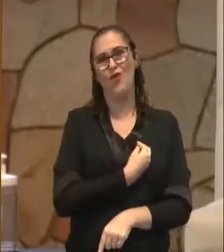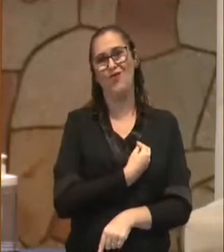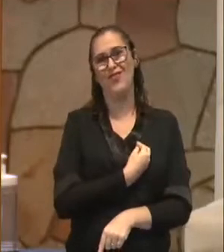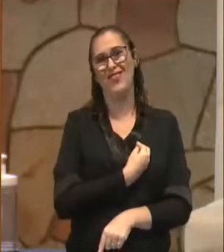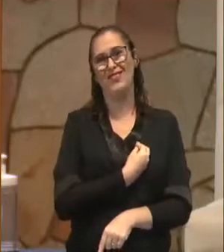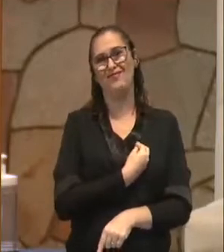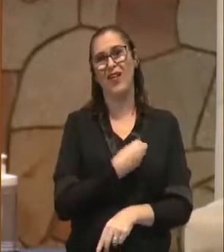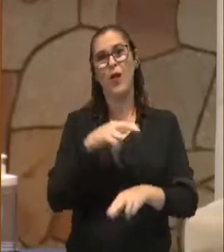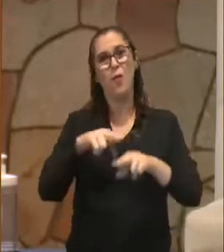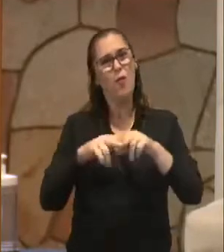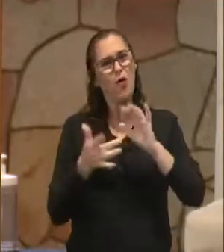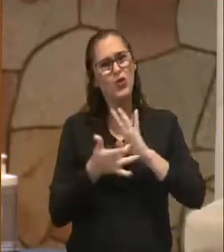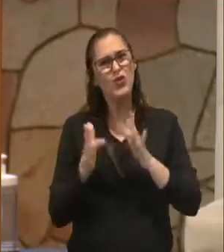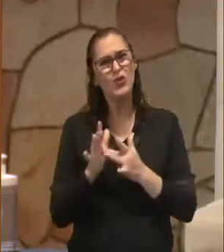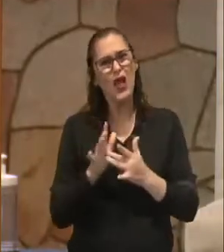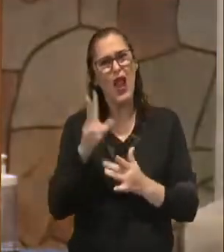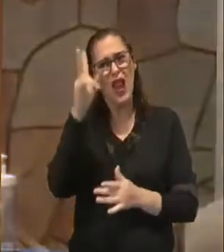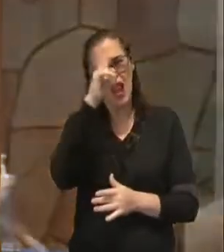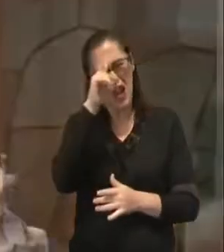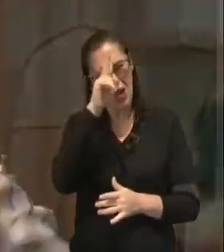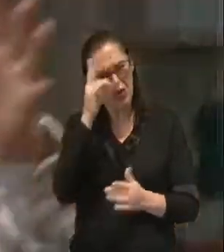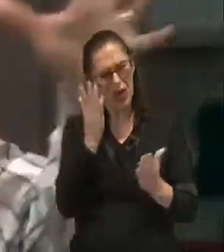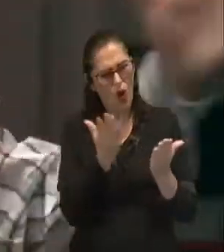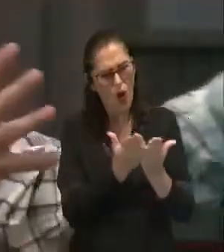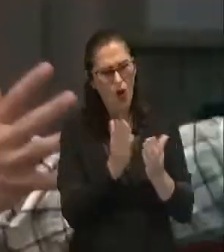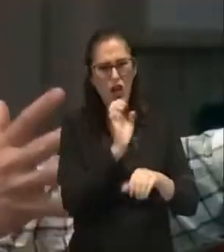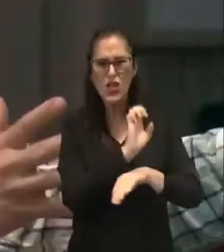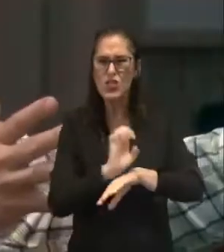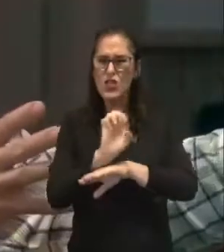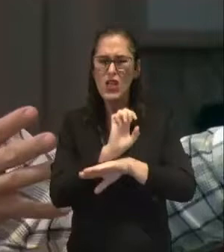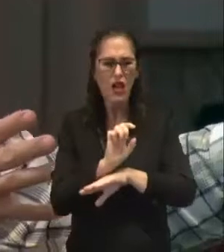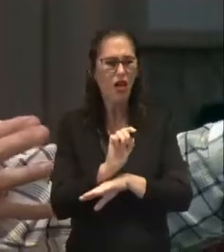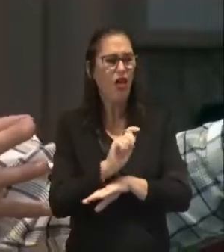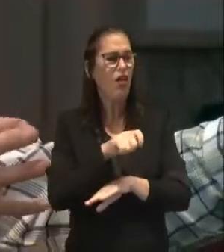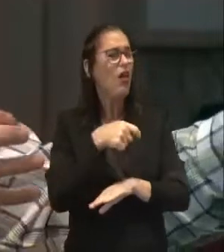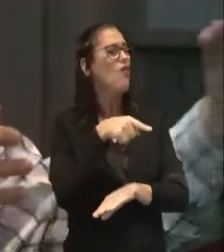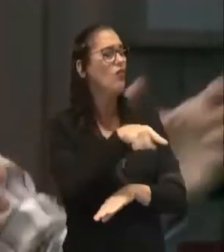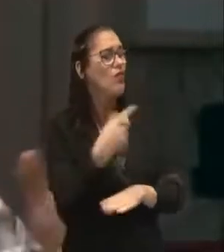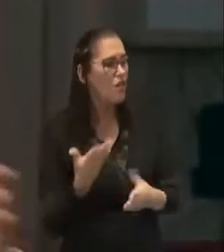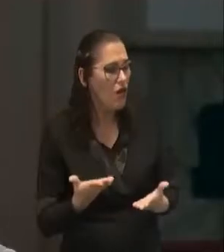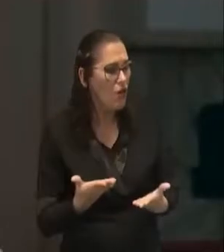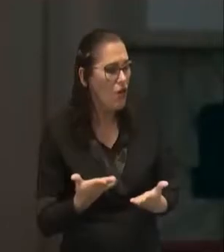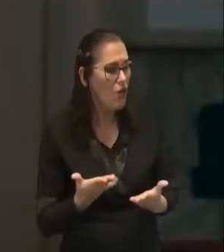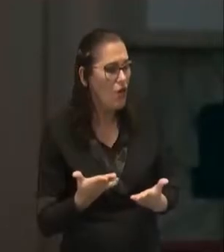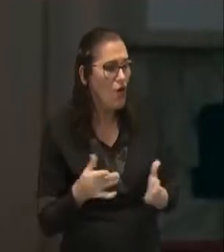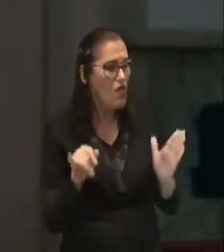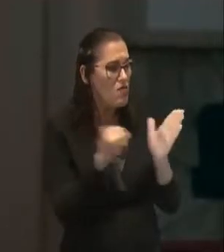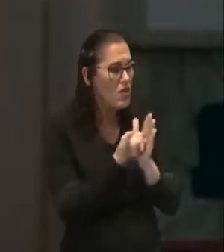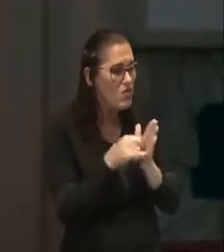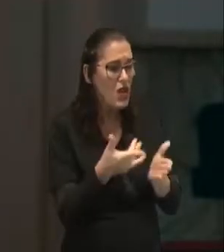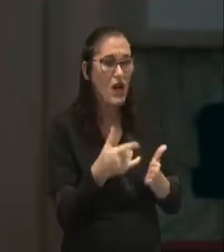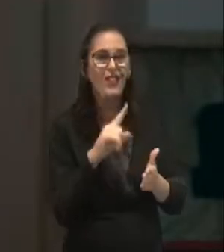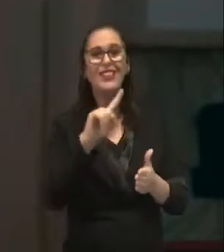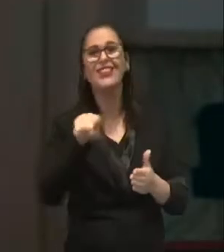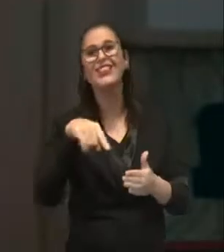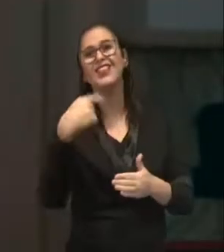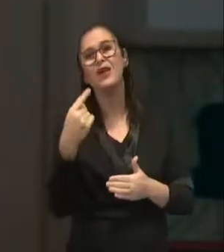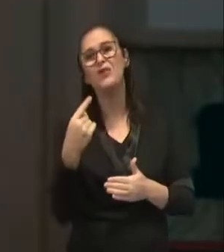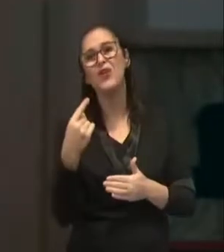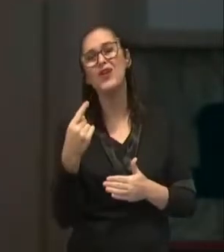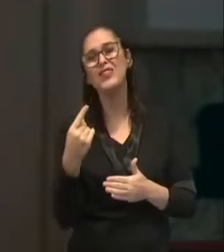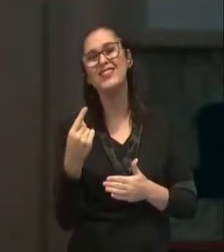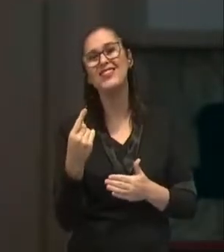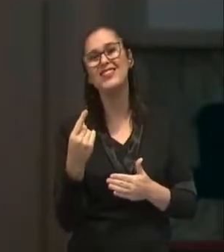vida, relembrando aos crentes de Éfeso quem eles eram, para depois falar da realidade do que eles